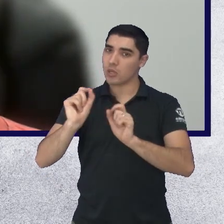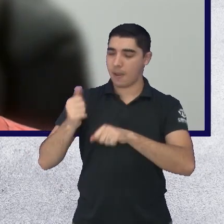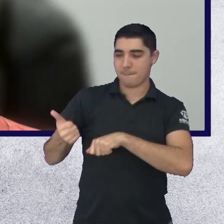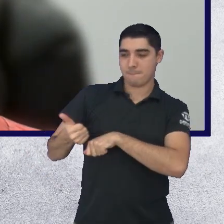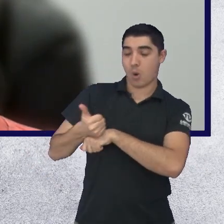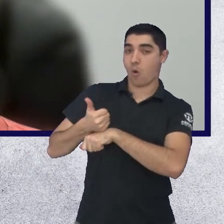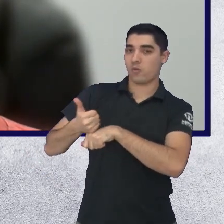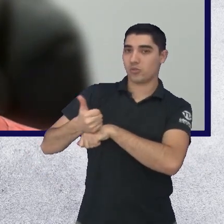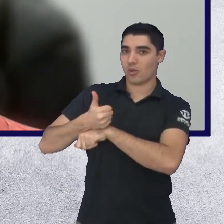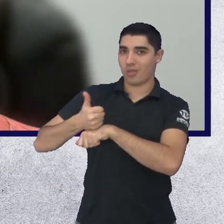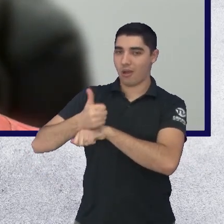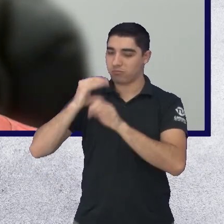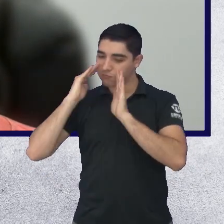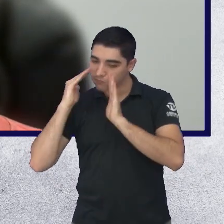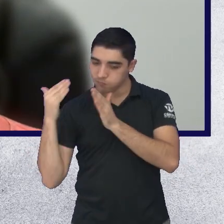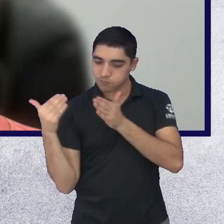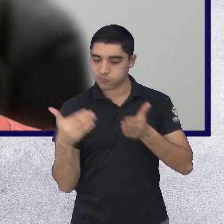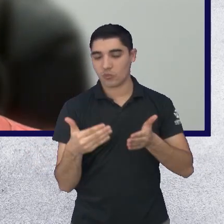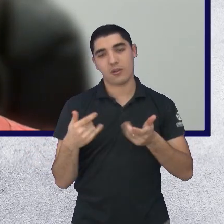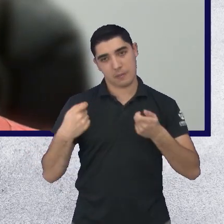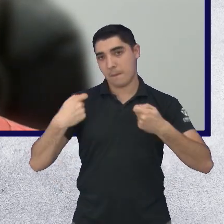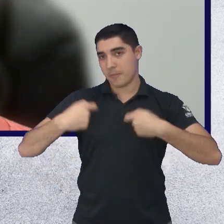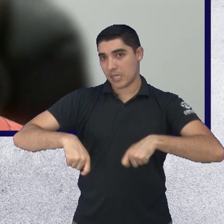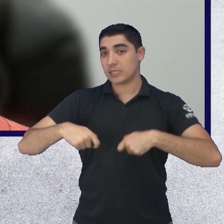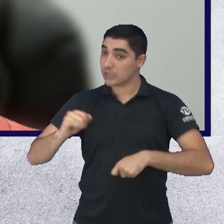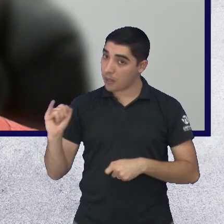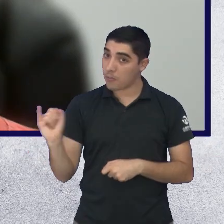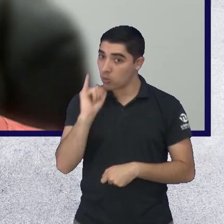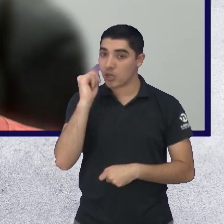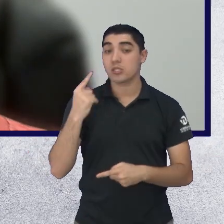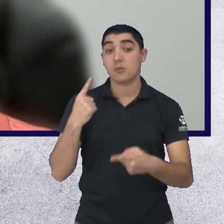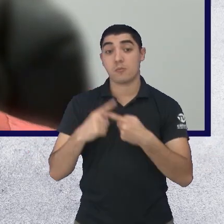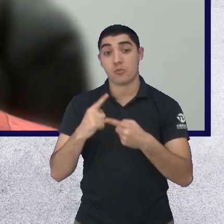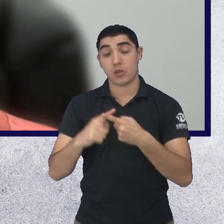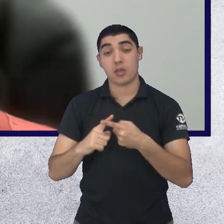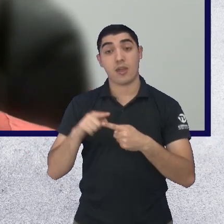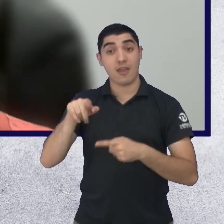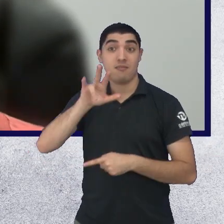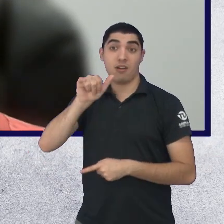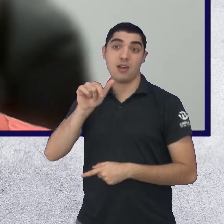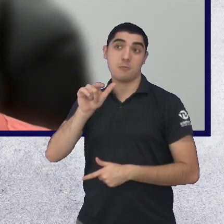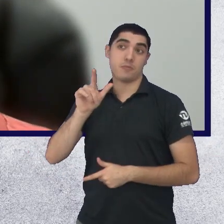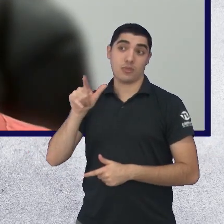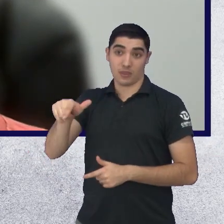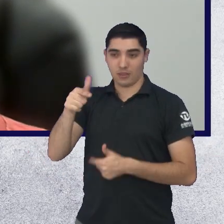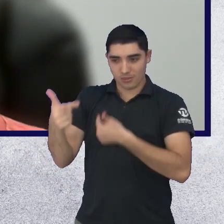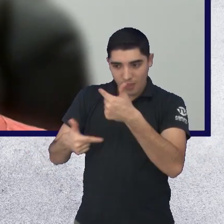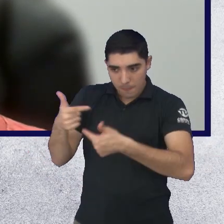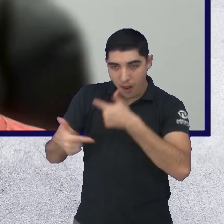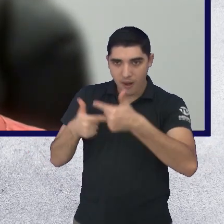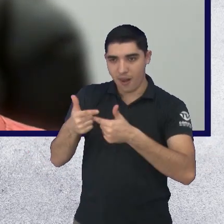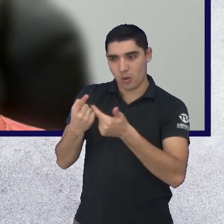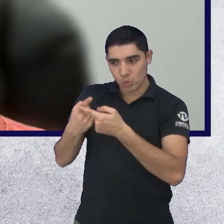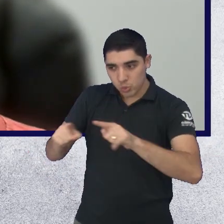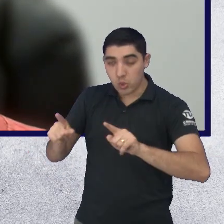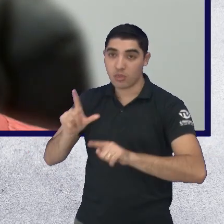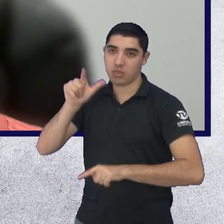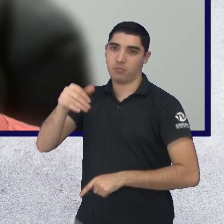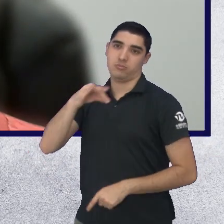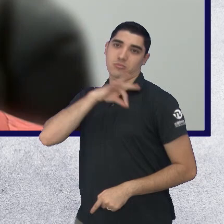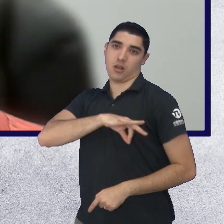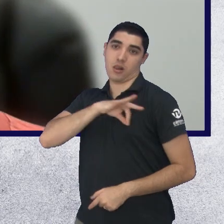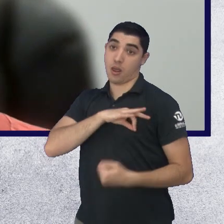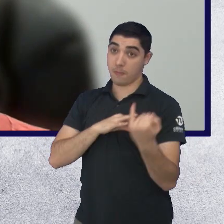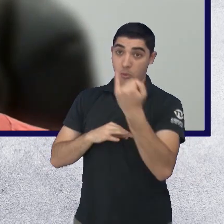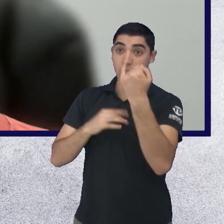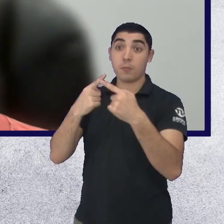quando a gente encara isso como algo que vai ser remunerado, né, que a gente vai receber, que de repente a